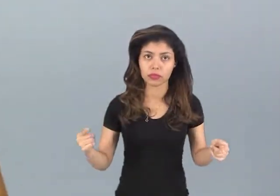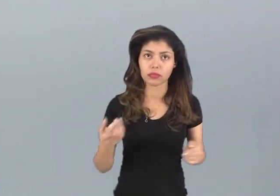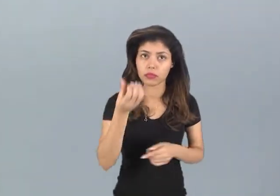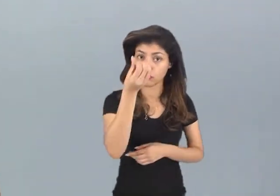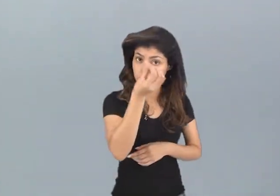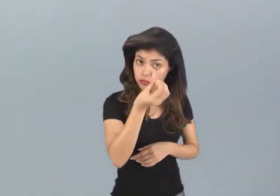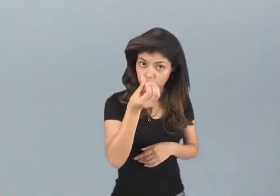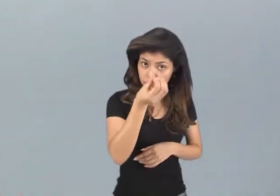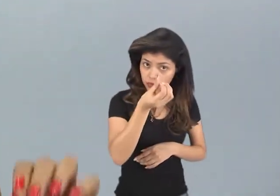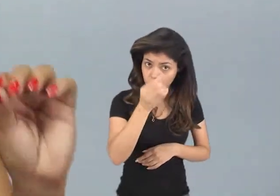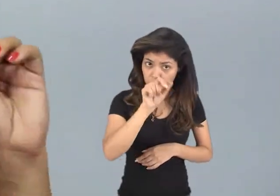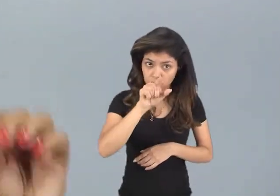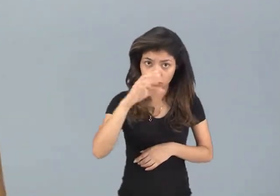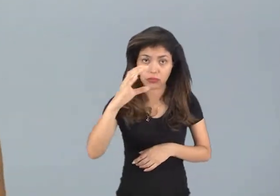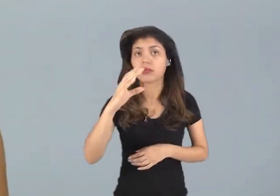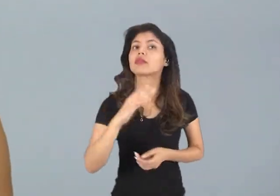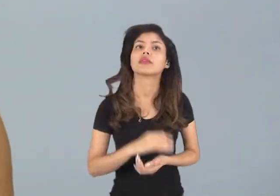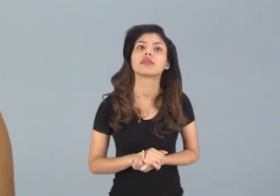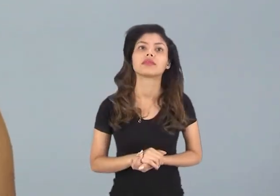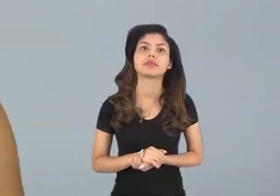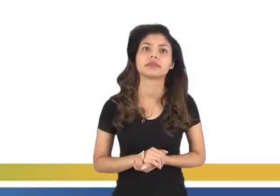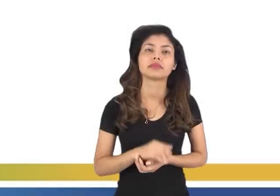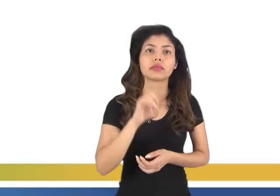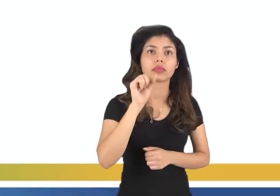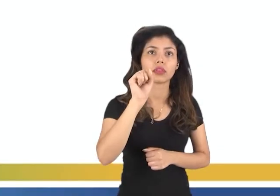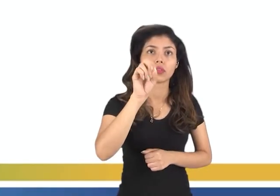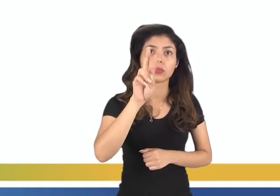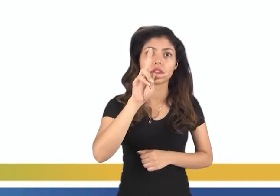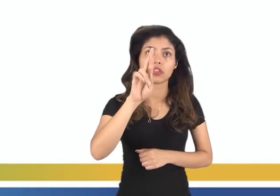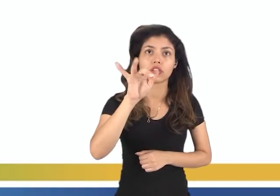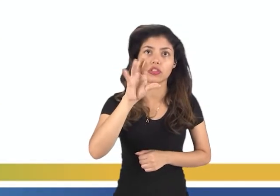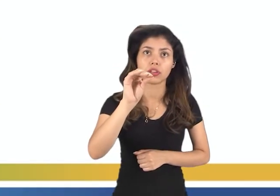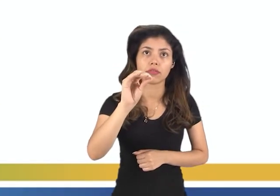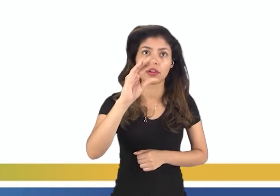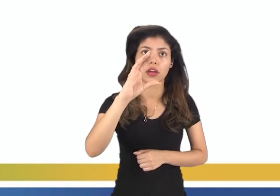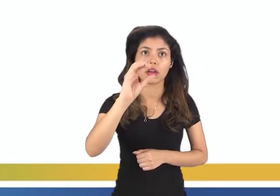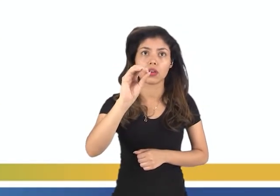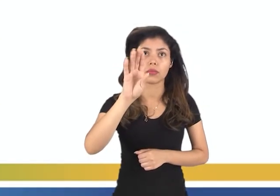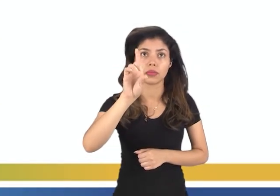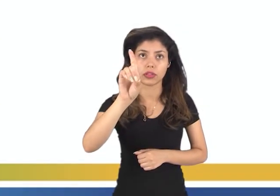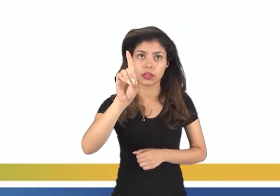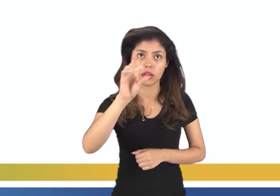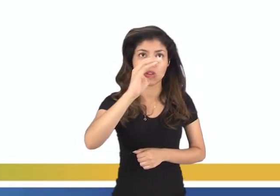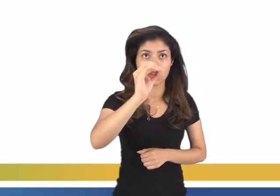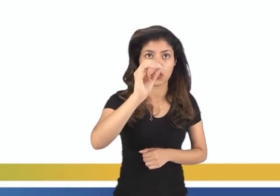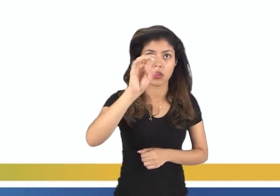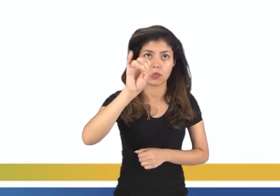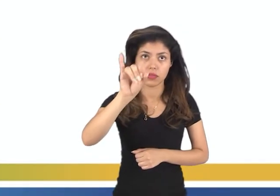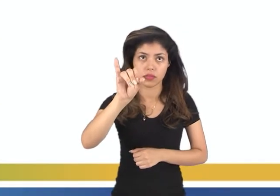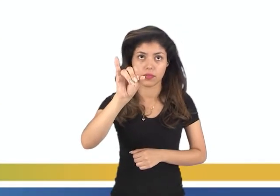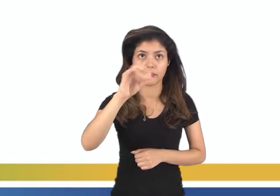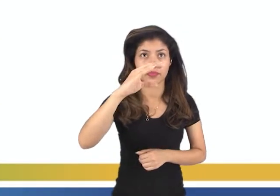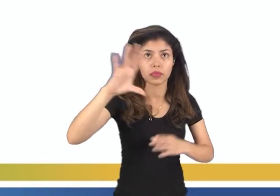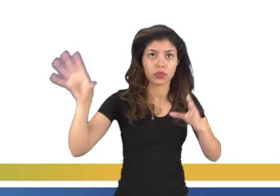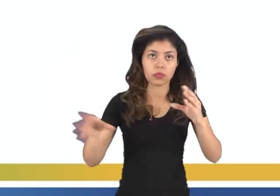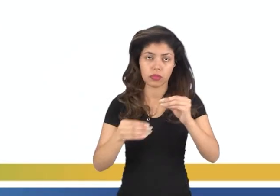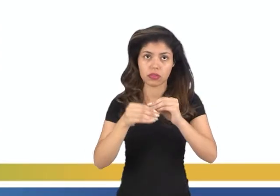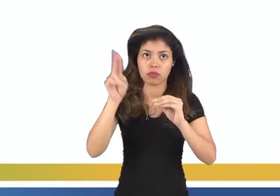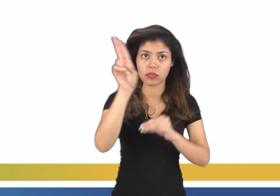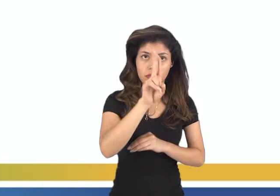6 classificações, tá? Subjetiva, objetiva direta, objetiva indireta, completiva